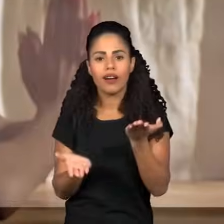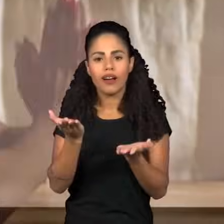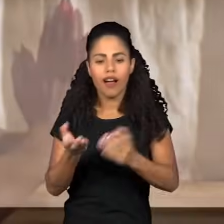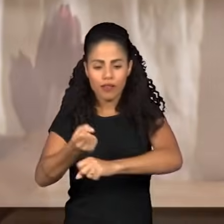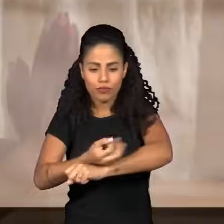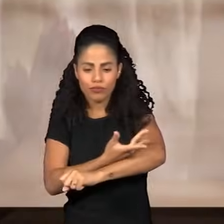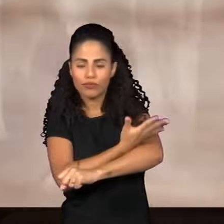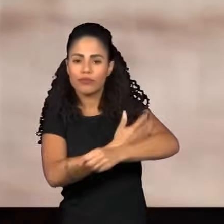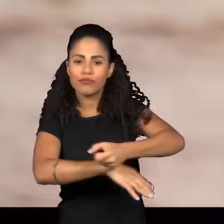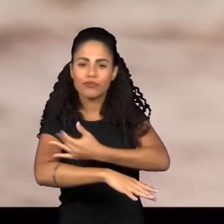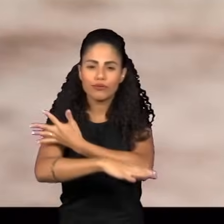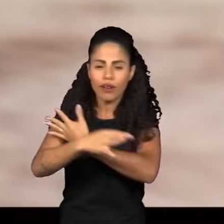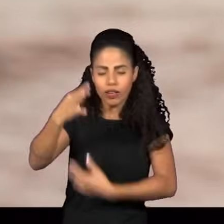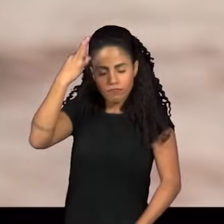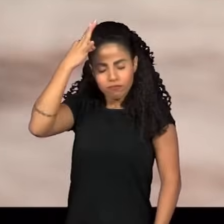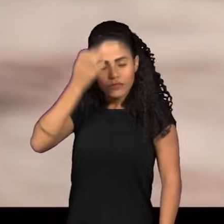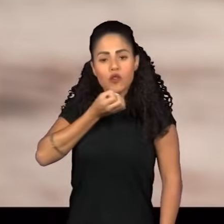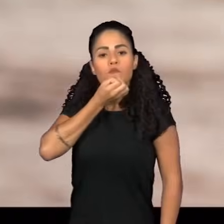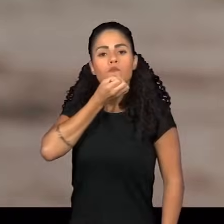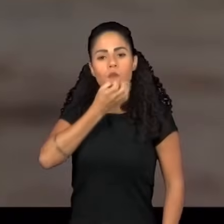e energético.